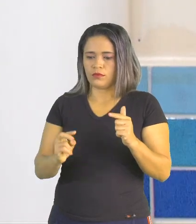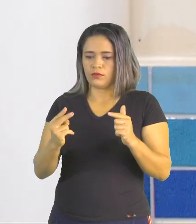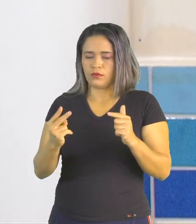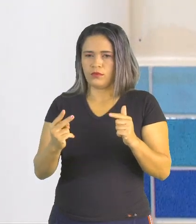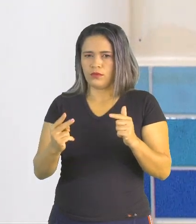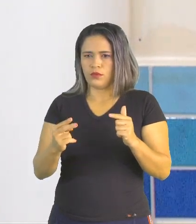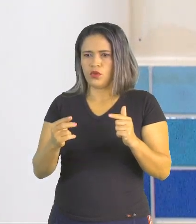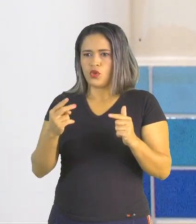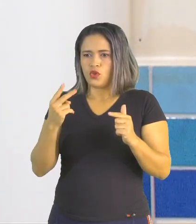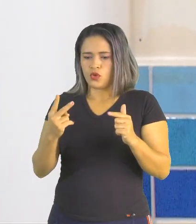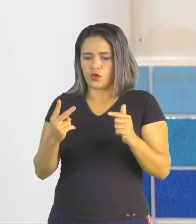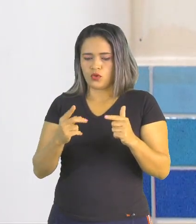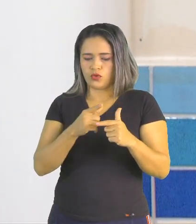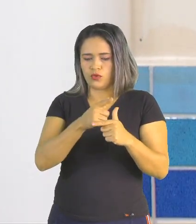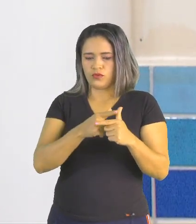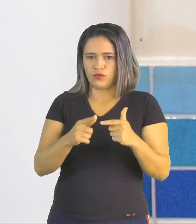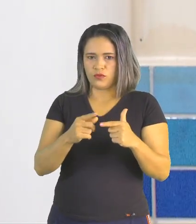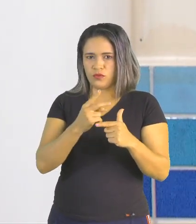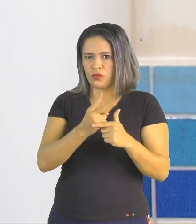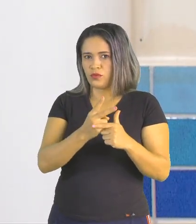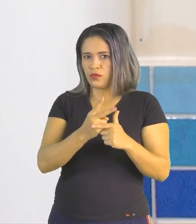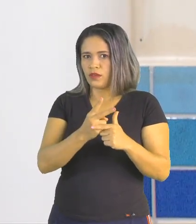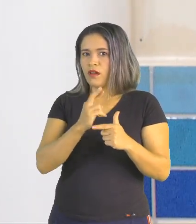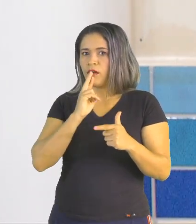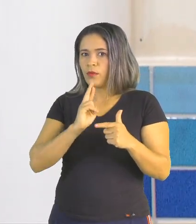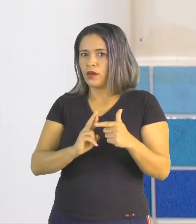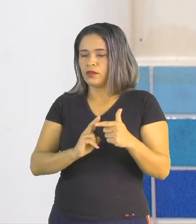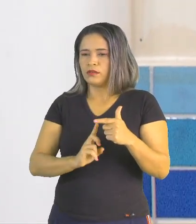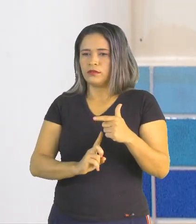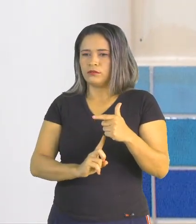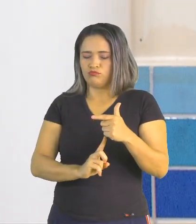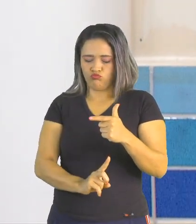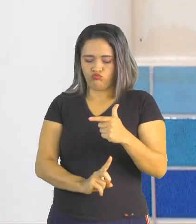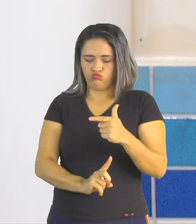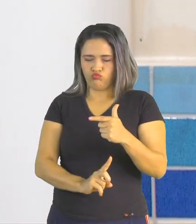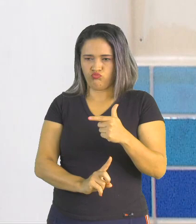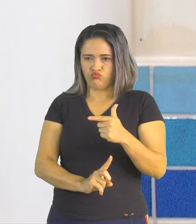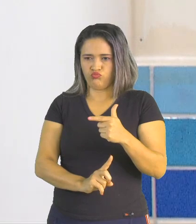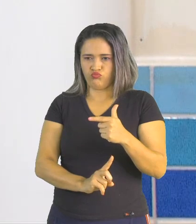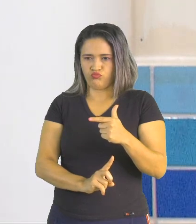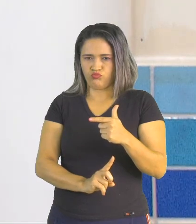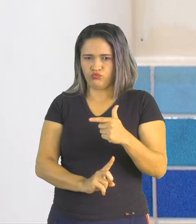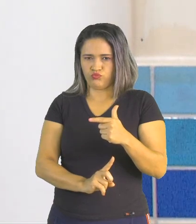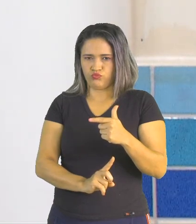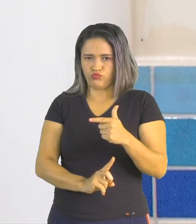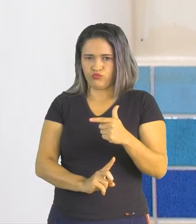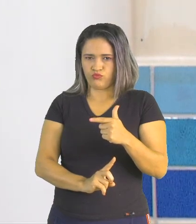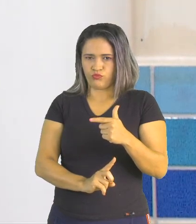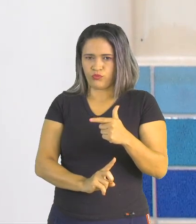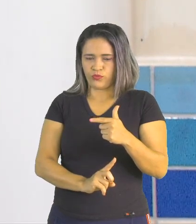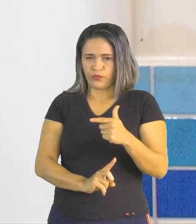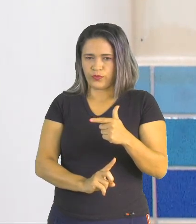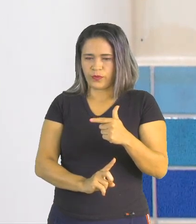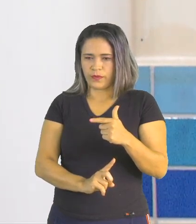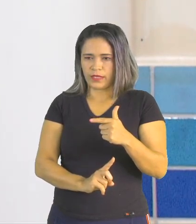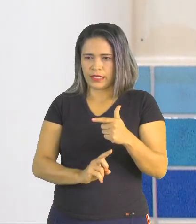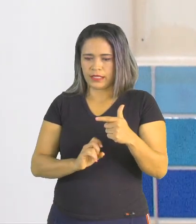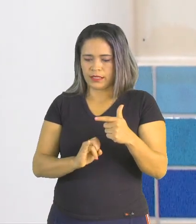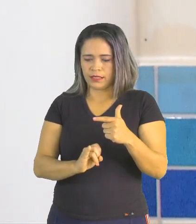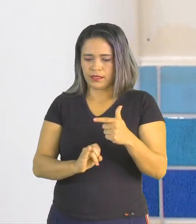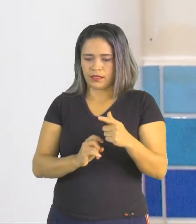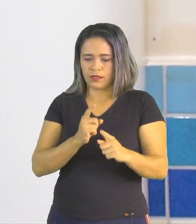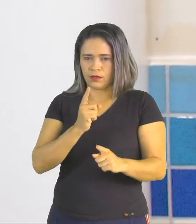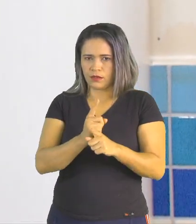2 dividido por 2 dá 1. Lembra, na divisão, 1. Se eu encontrei um